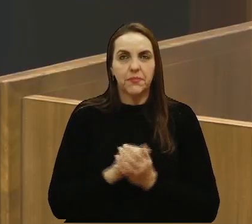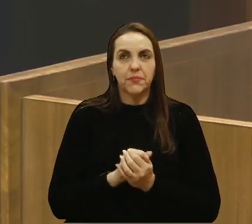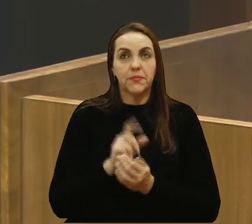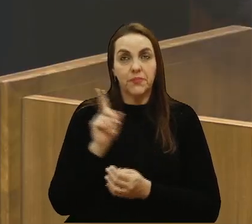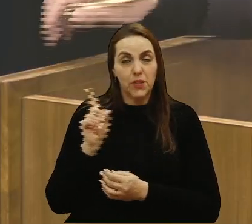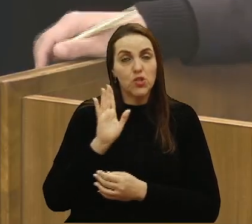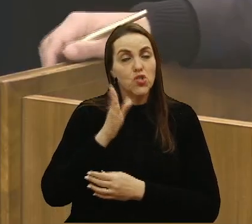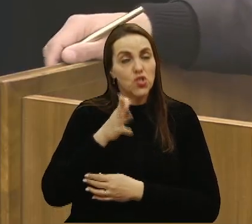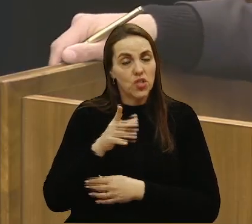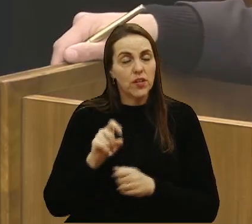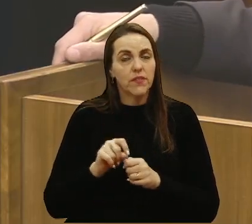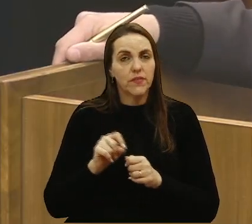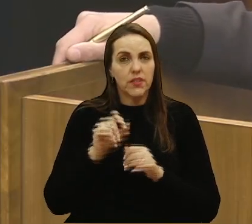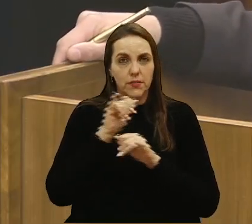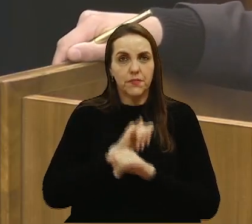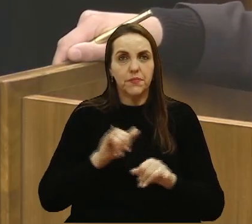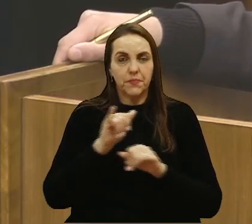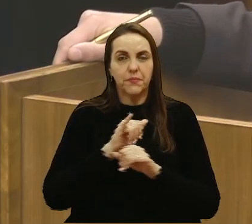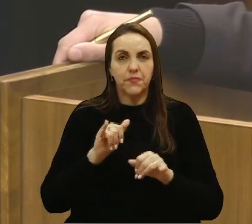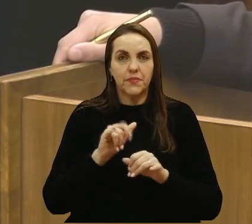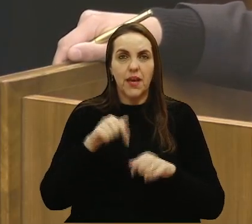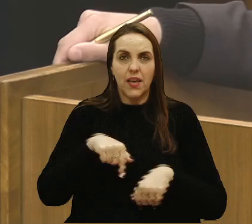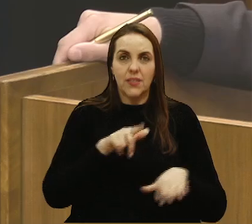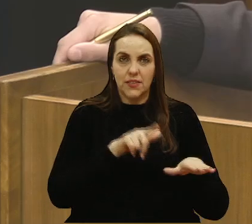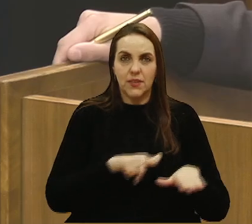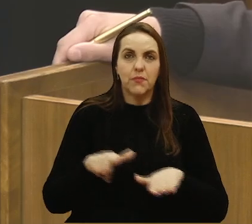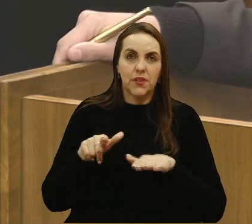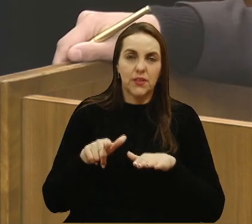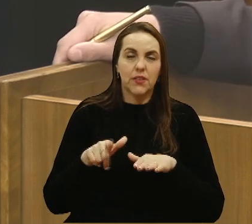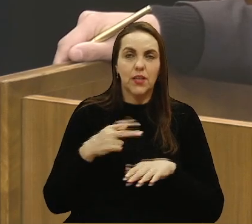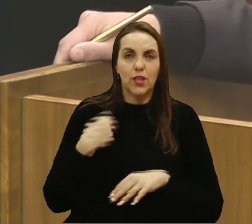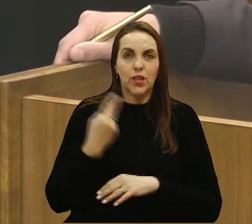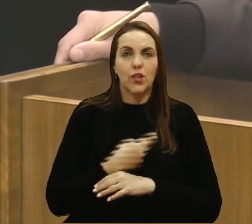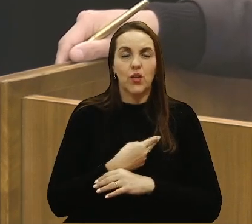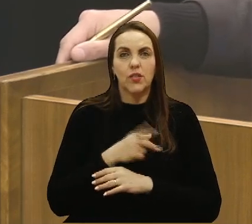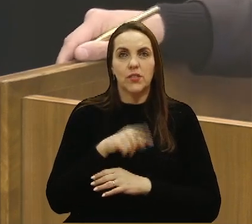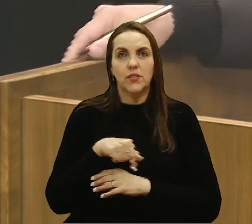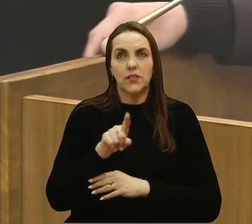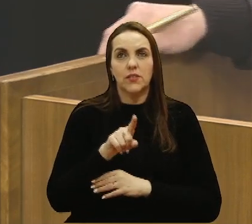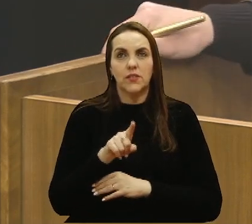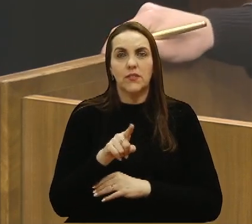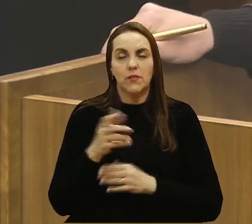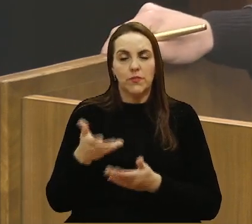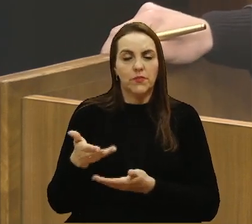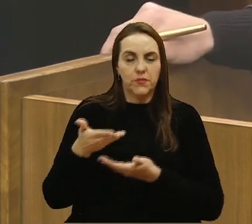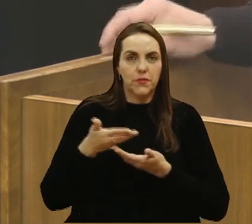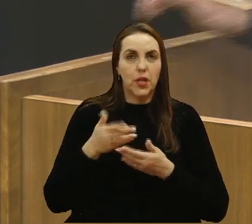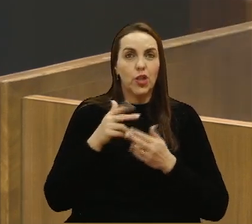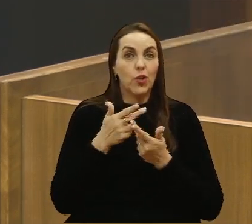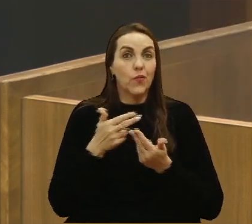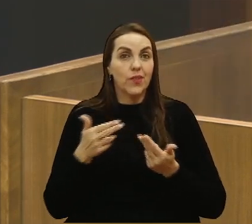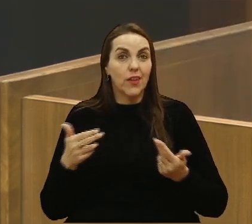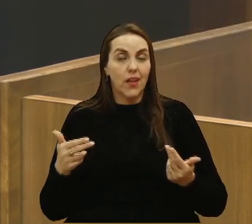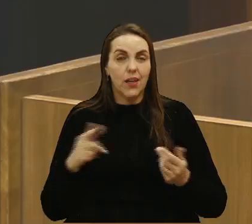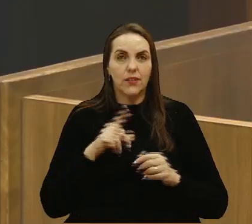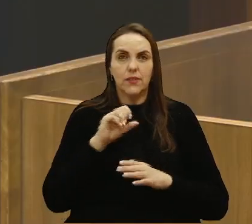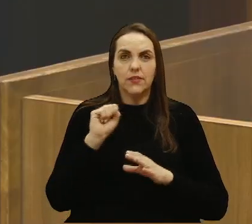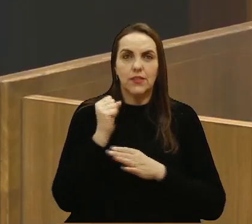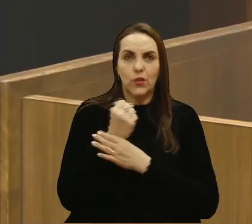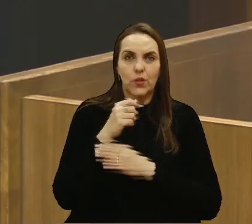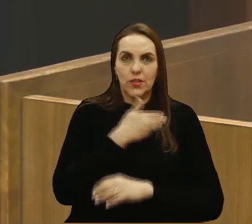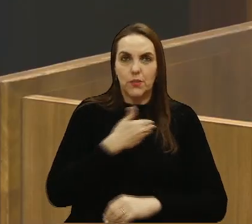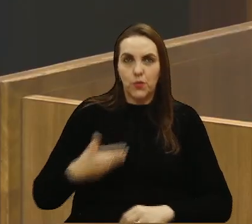tinha feito o comunicado que esta semana nós iríamos receber novidades referentes à segurança